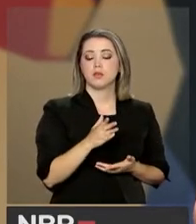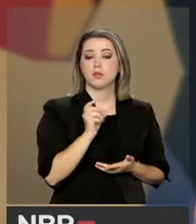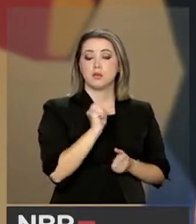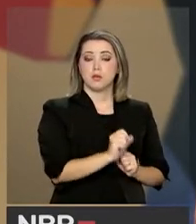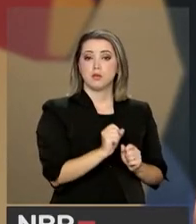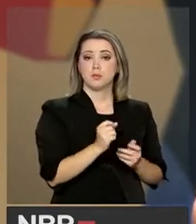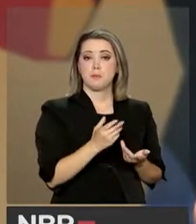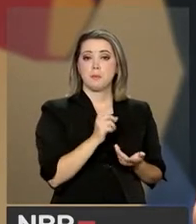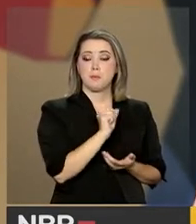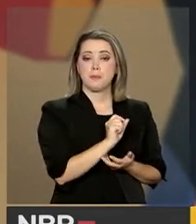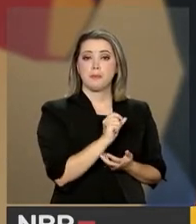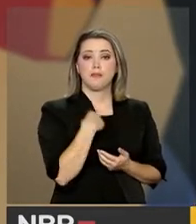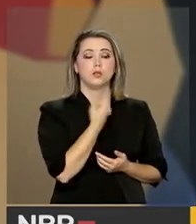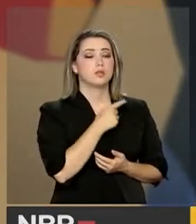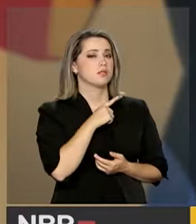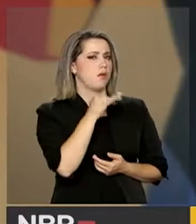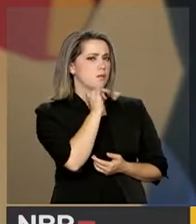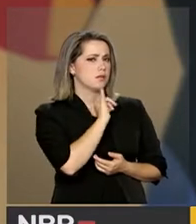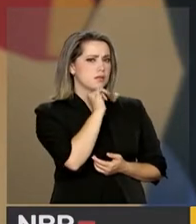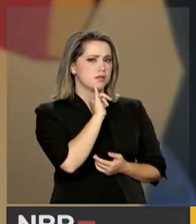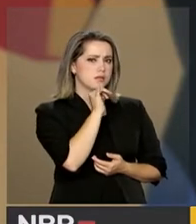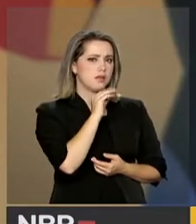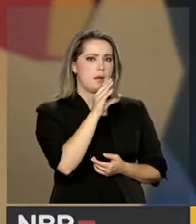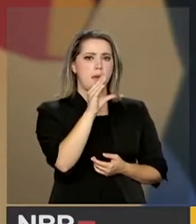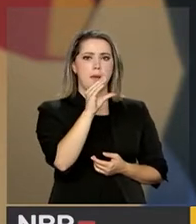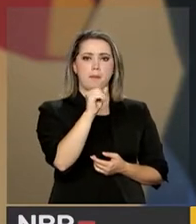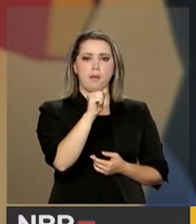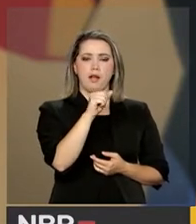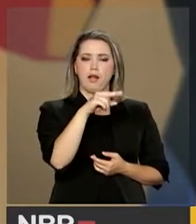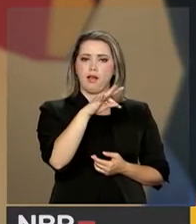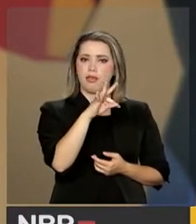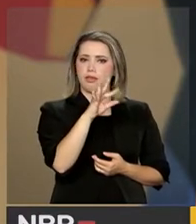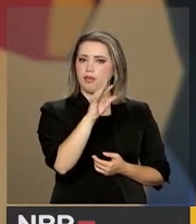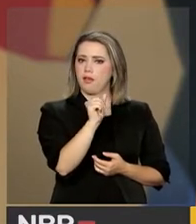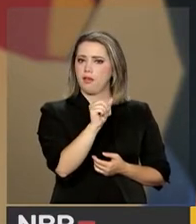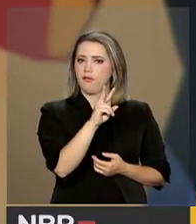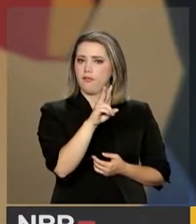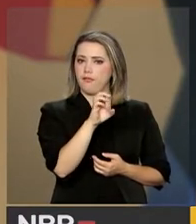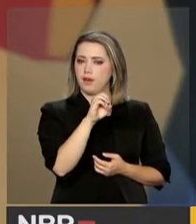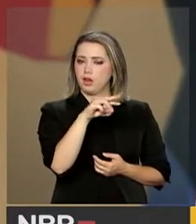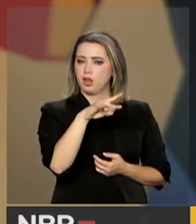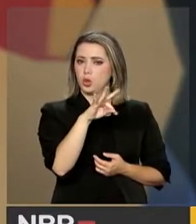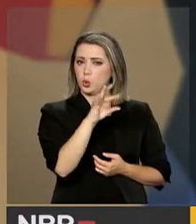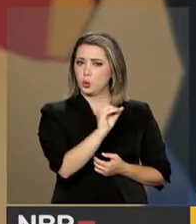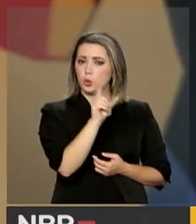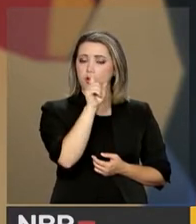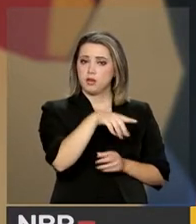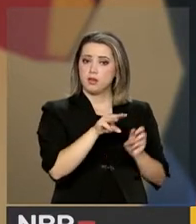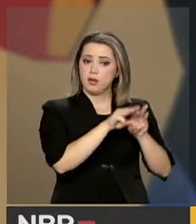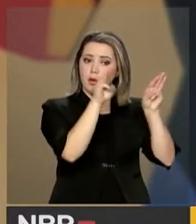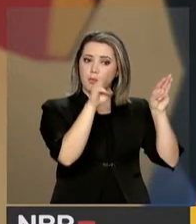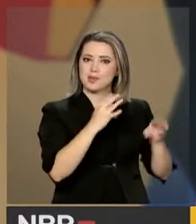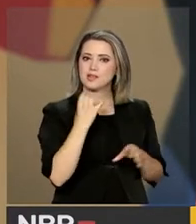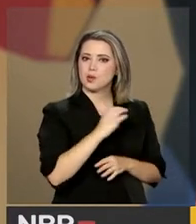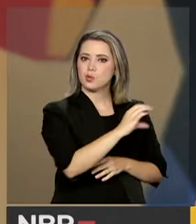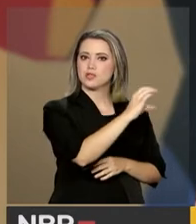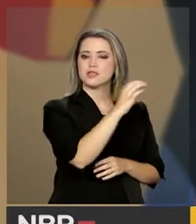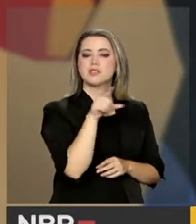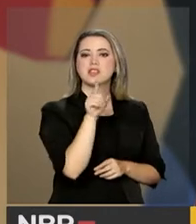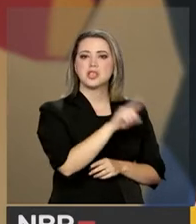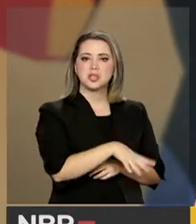dinâmicas com o público. Nós temos, por exemplo, o Museu Catavento em São Paulo, que é um museu de ciência, né, que é um museu super